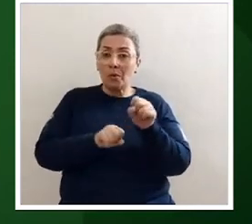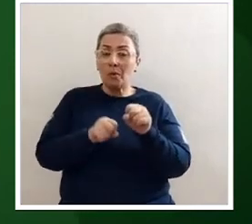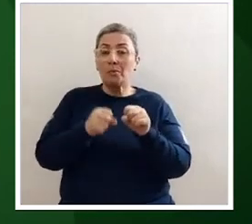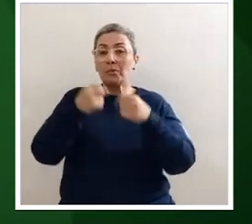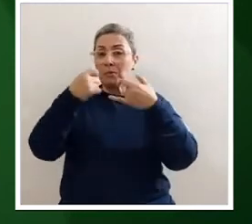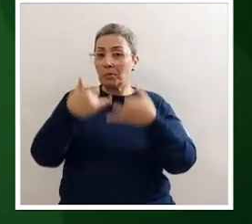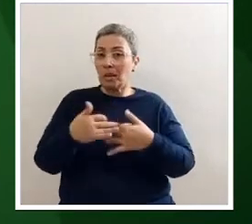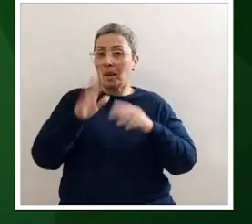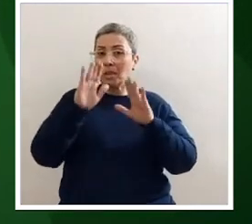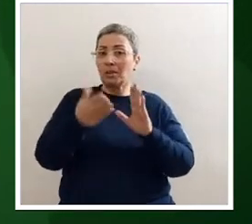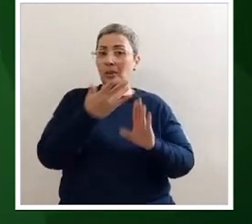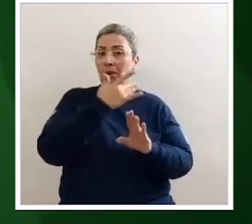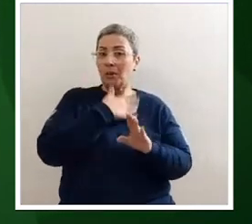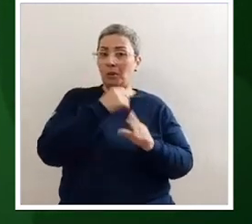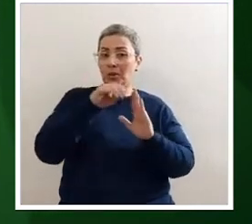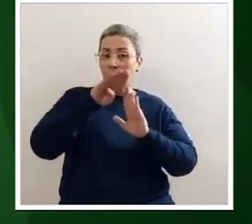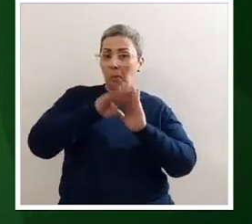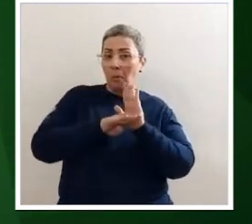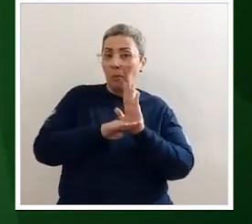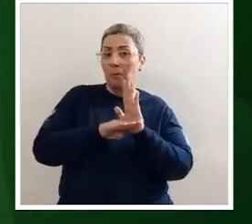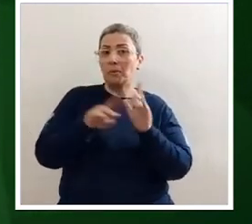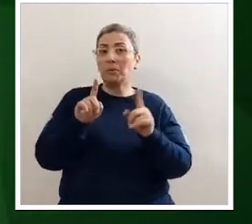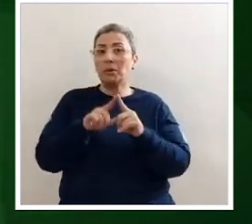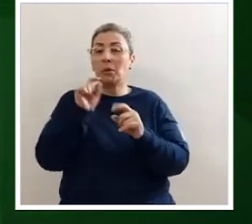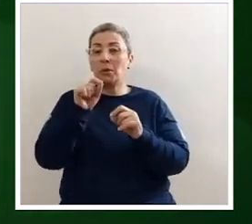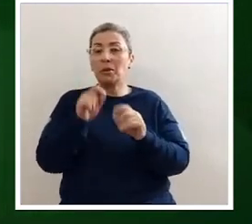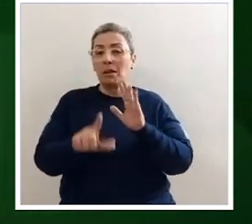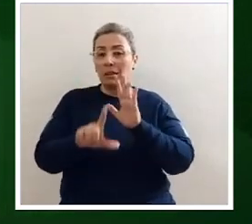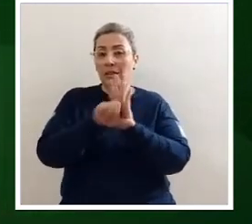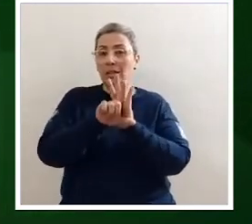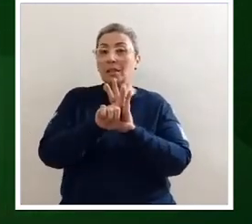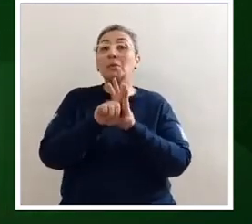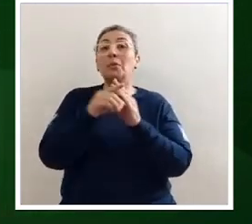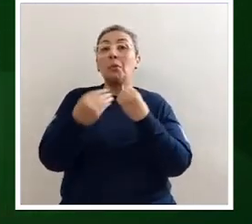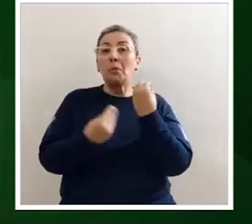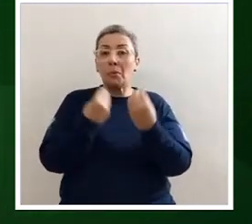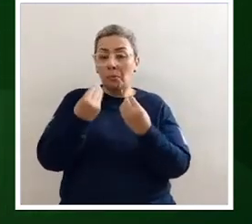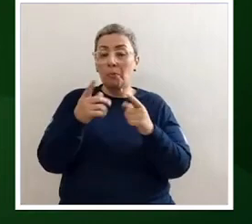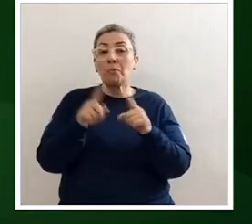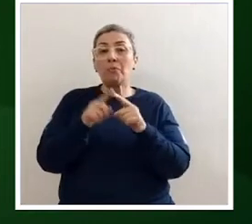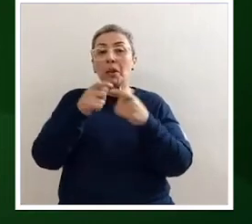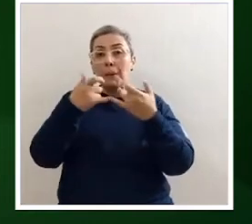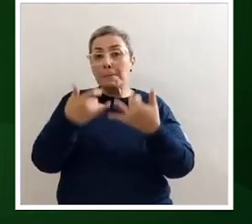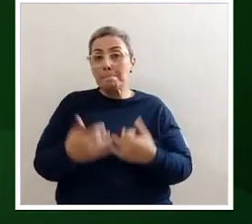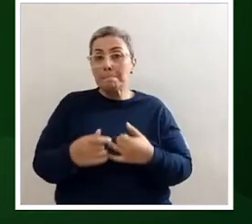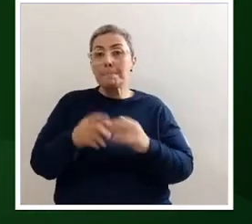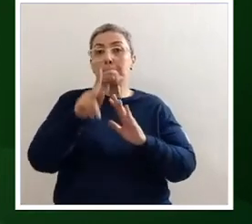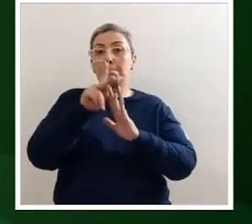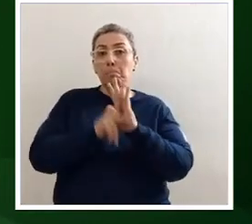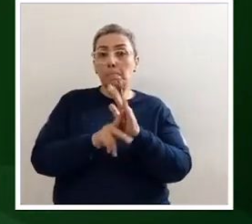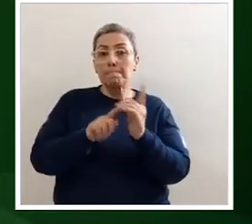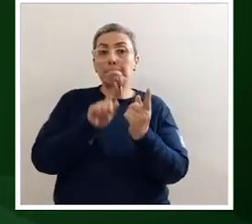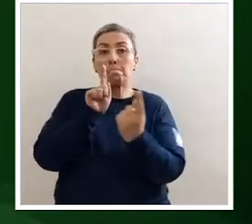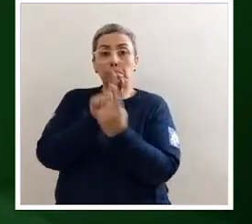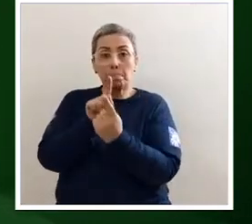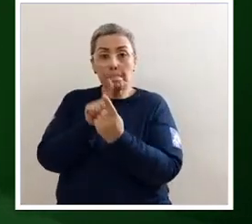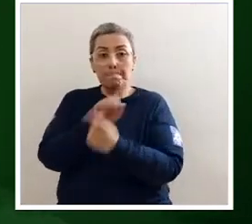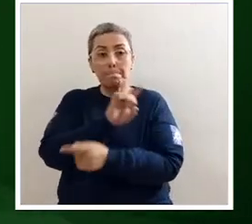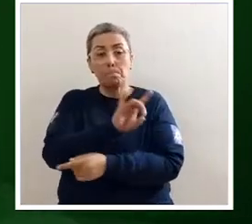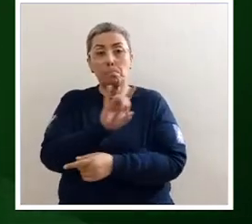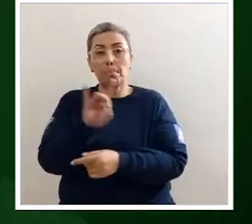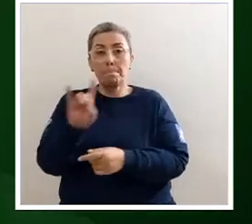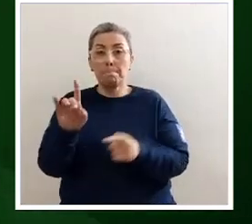eu comentei falando de procedimentos da legislação falando do plano de atendimento individualizado